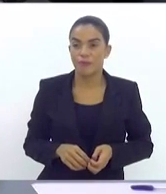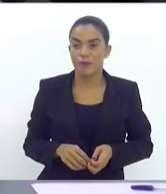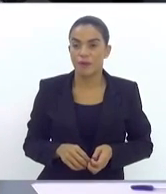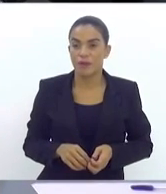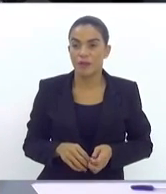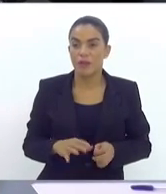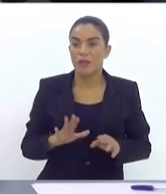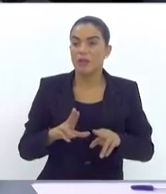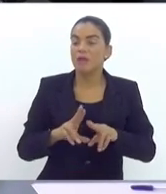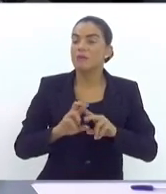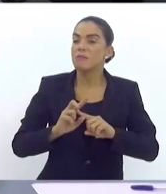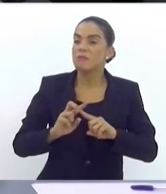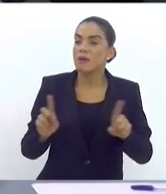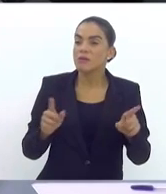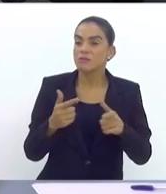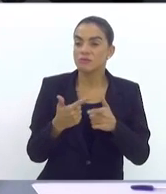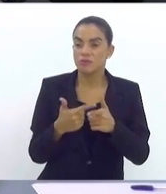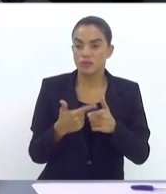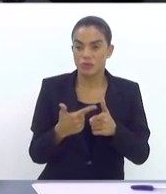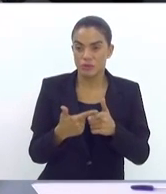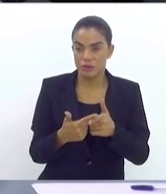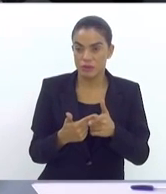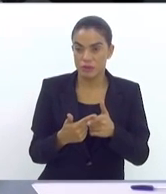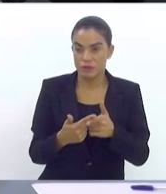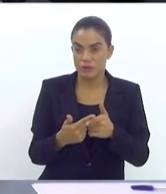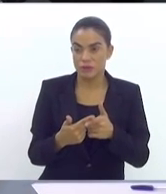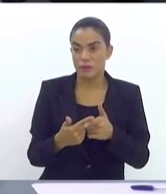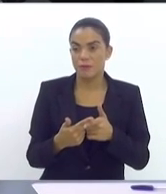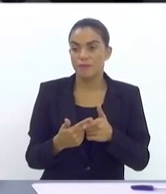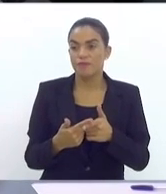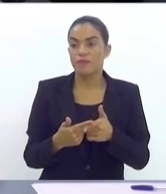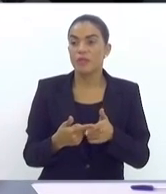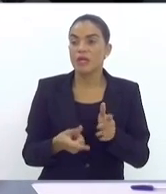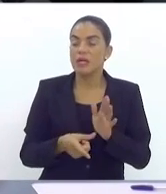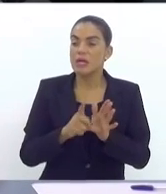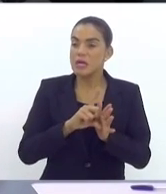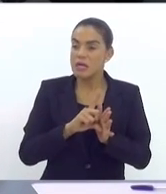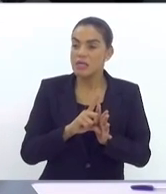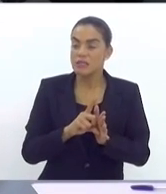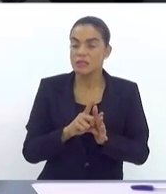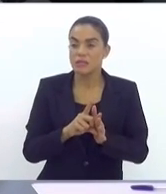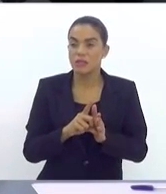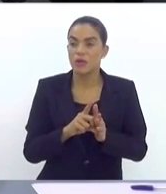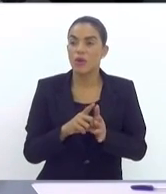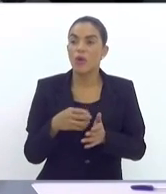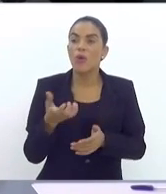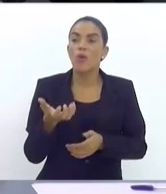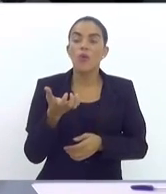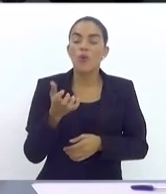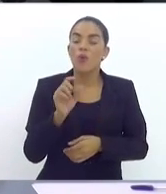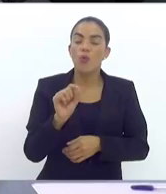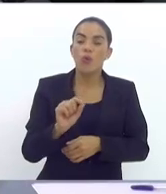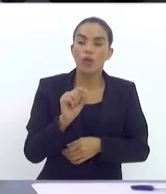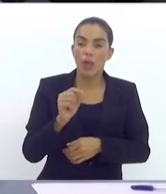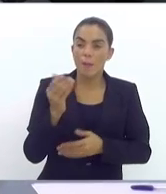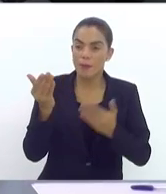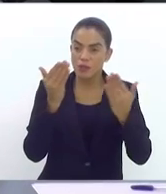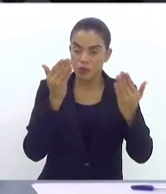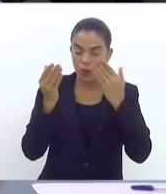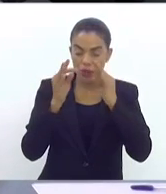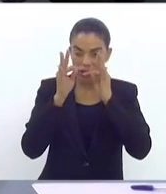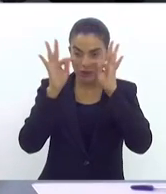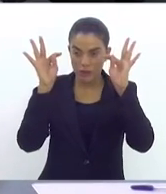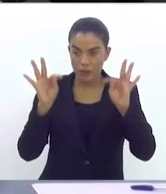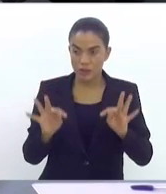Mas por que elas não são recomendadas? Bem, antes eu queria dizer o que é a psicologia do testemunho. A psicologia do